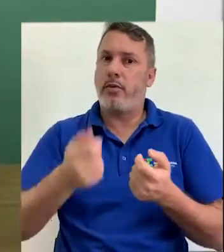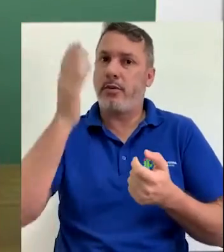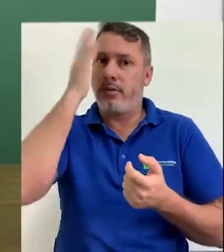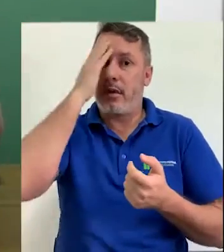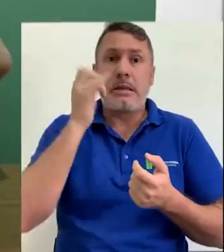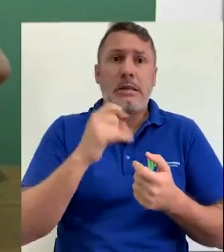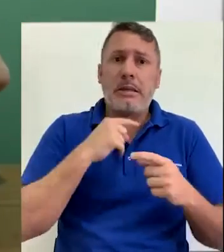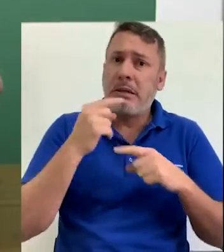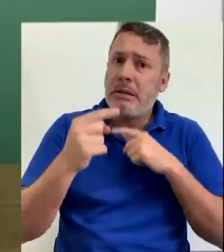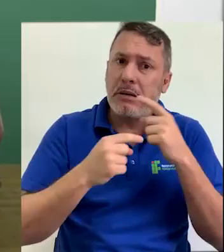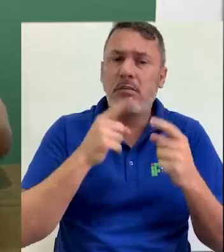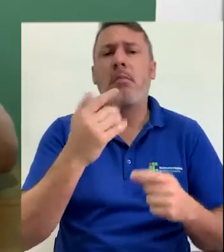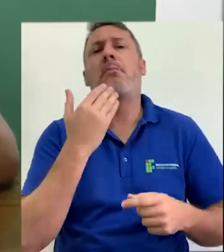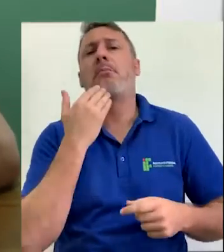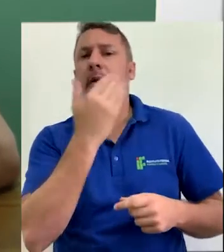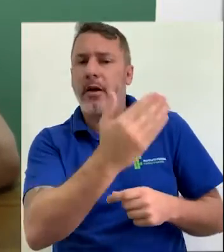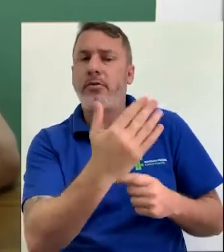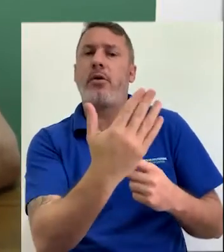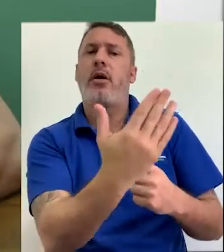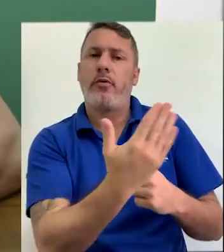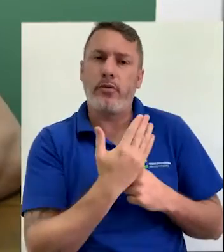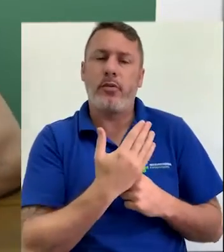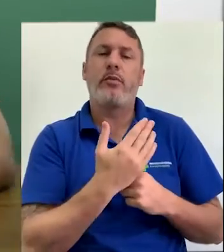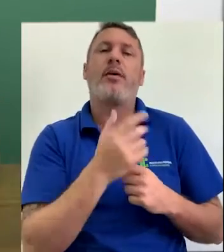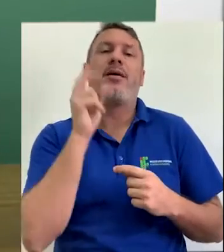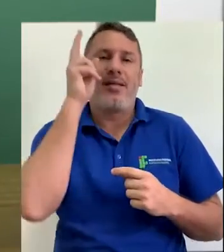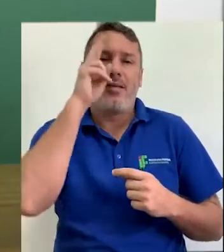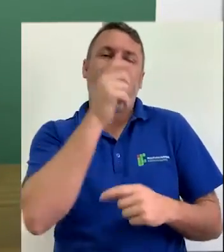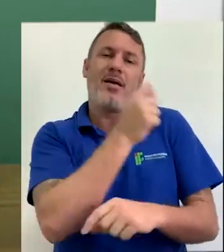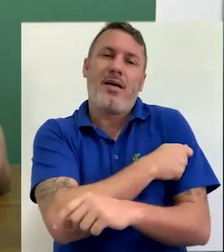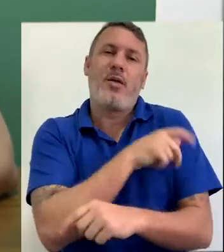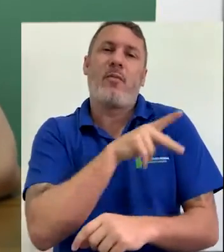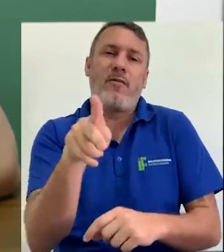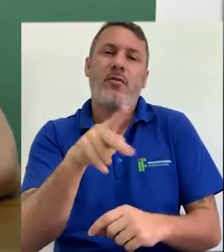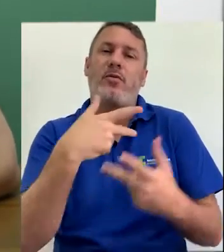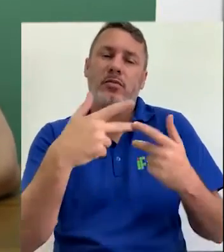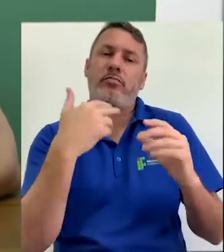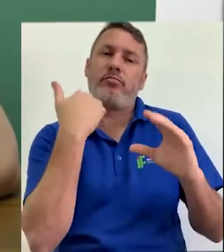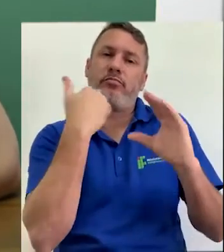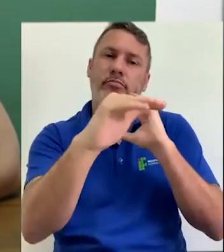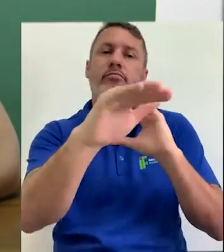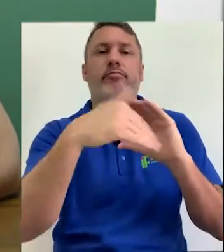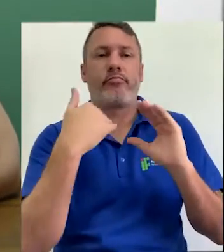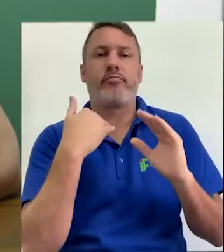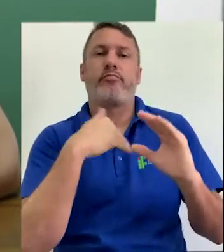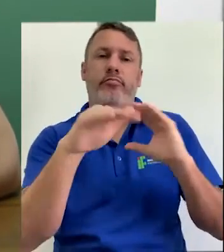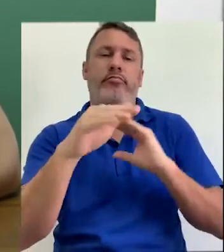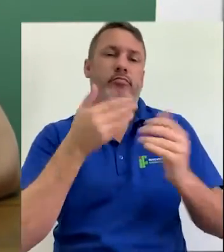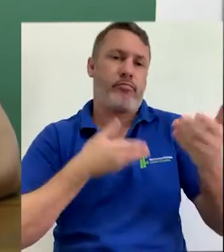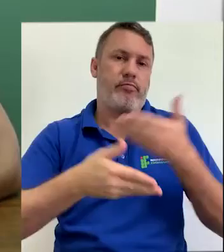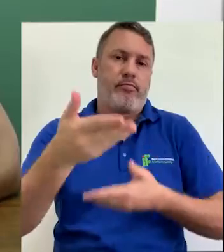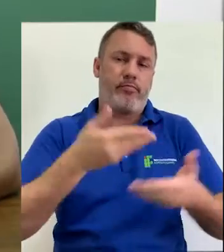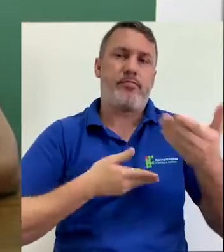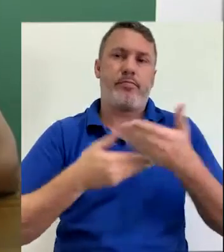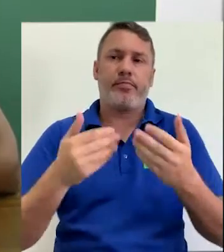peça ajuda. Volta na rede colaborativa. Um outro ponto também que nós